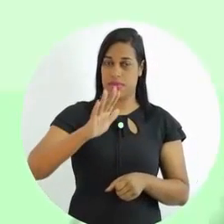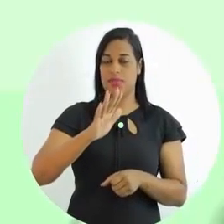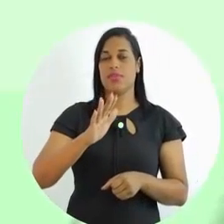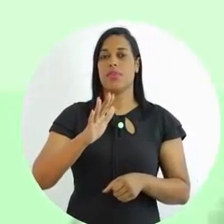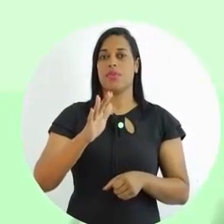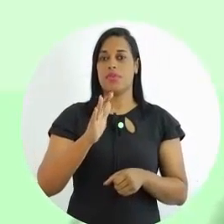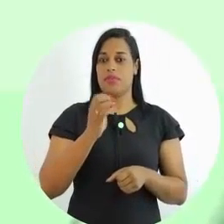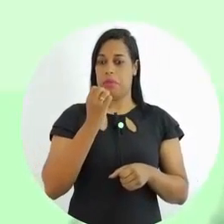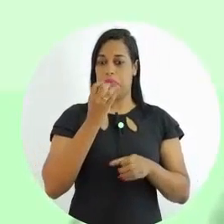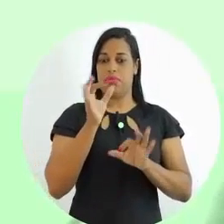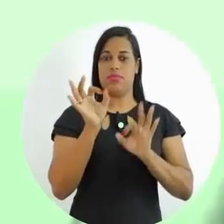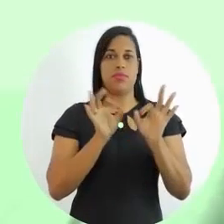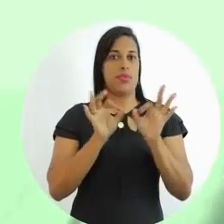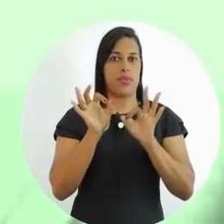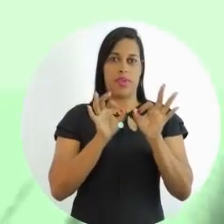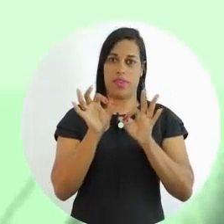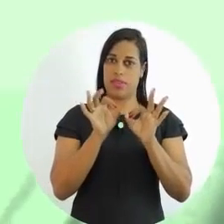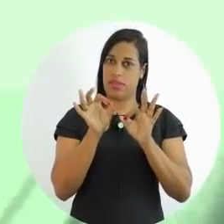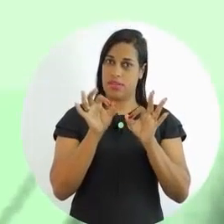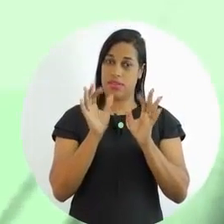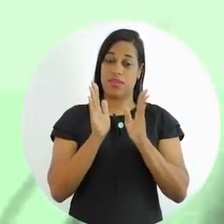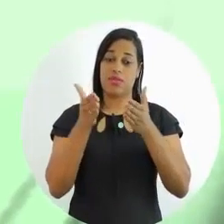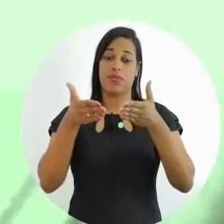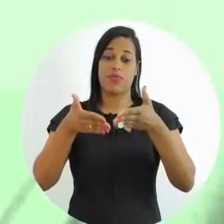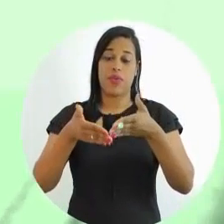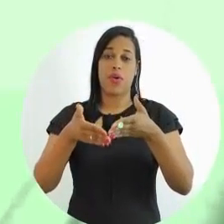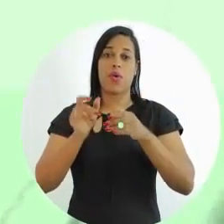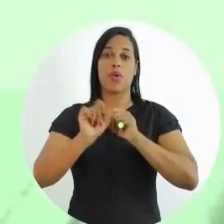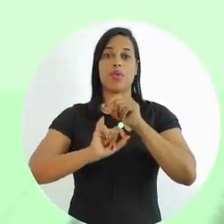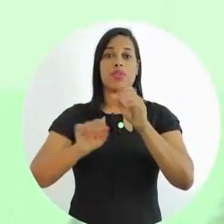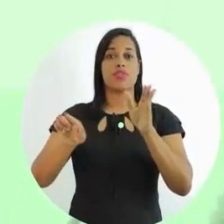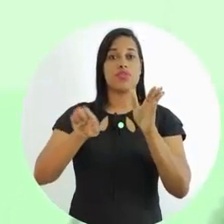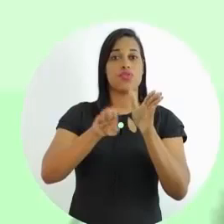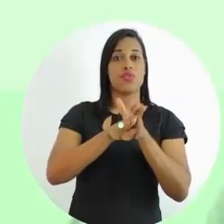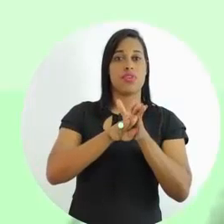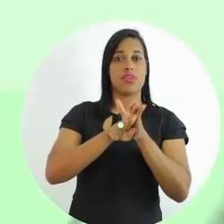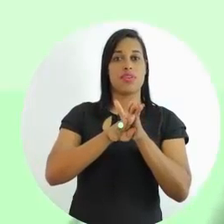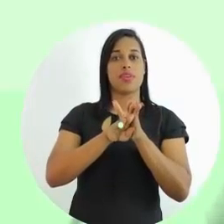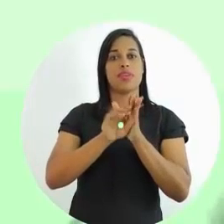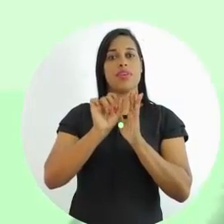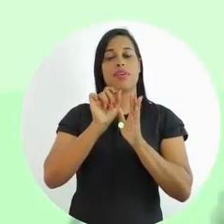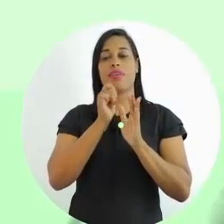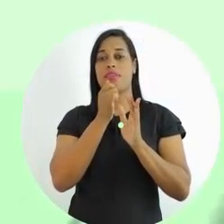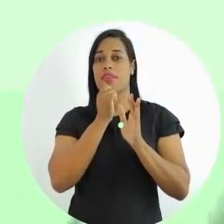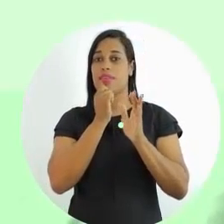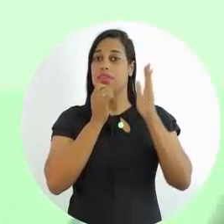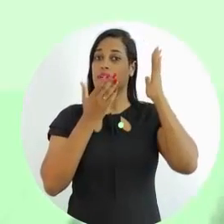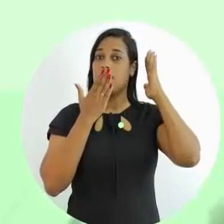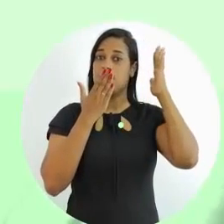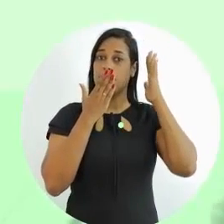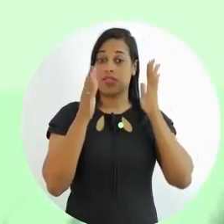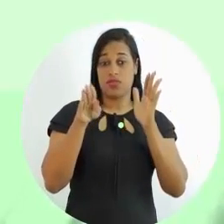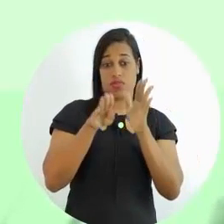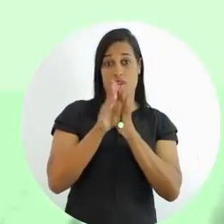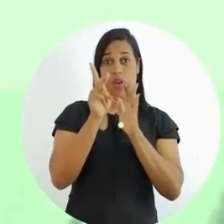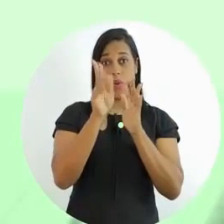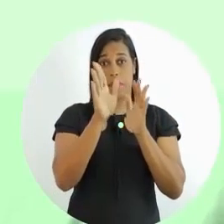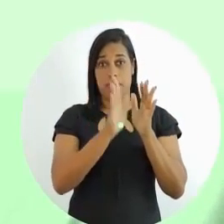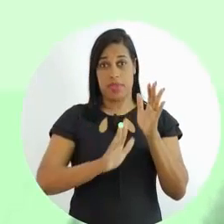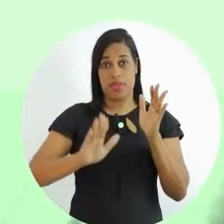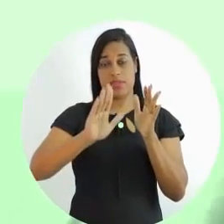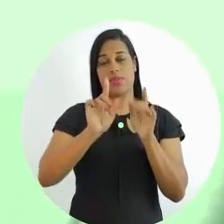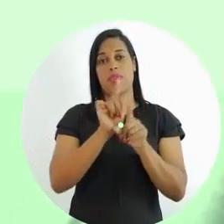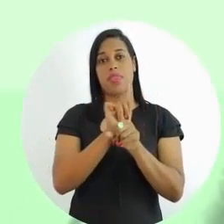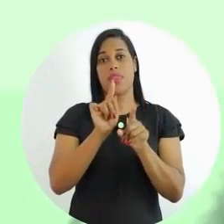solo brasileiro, não foi bem organizado e o foco português era chegar às Índias. Então, chegar ao Brasil